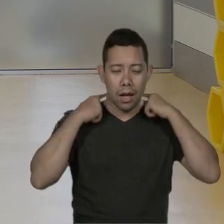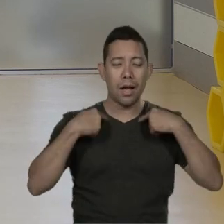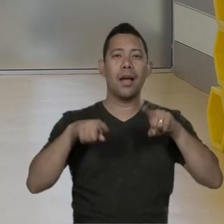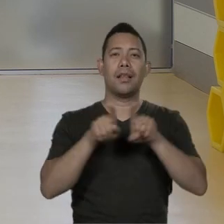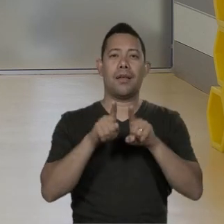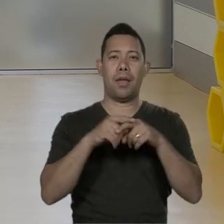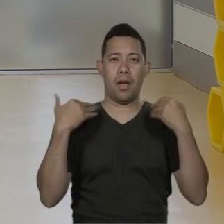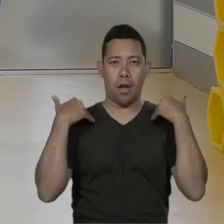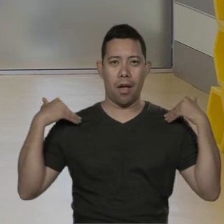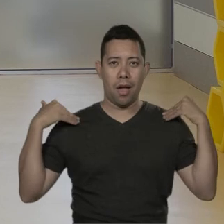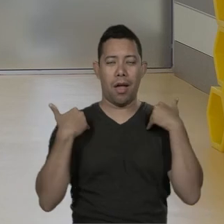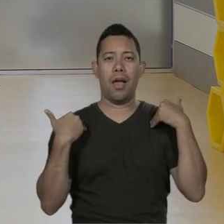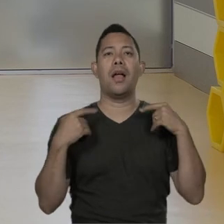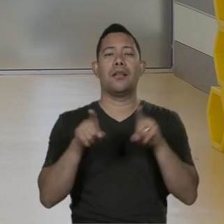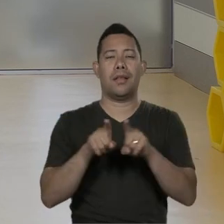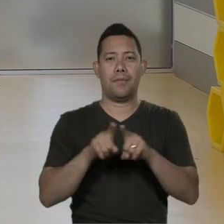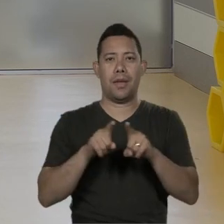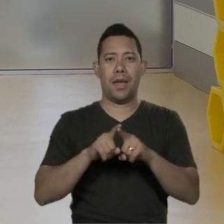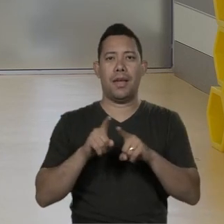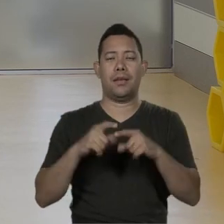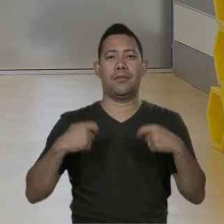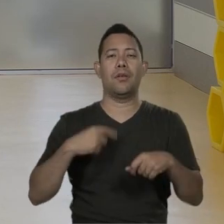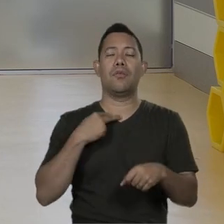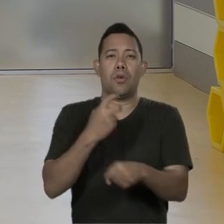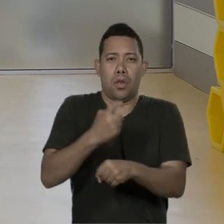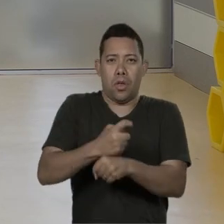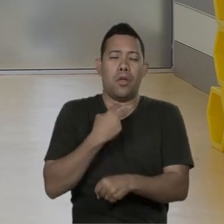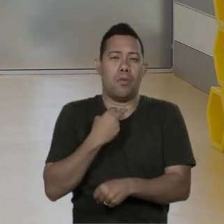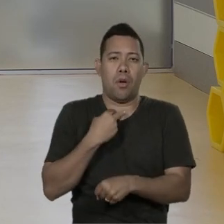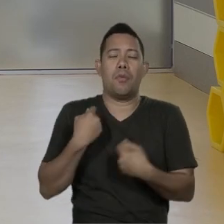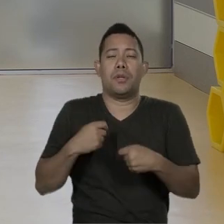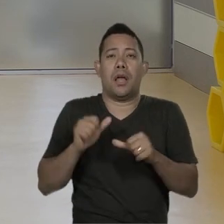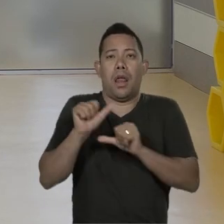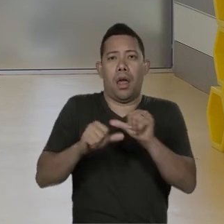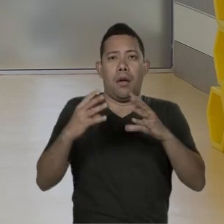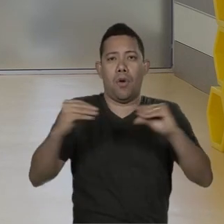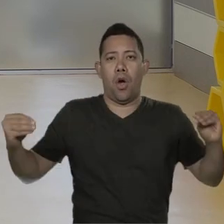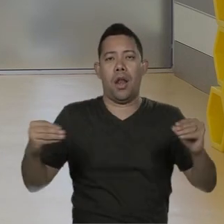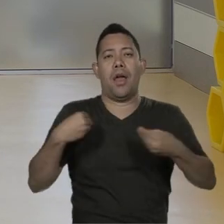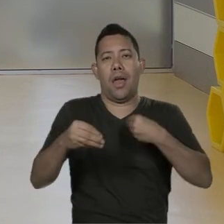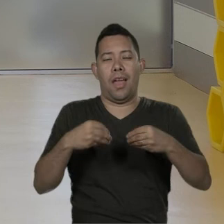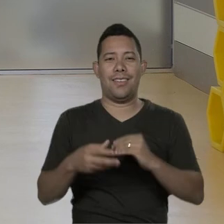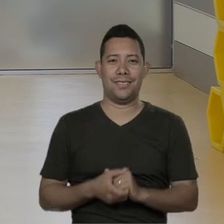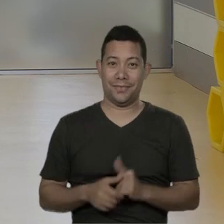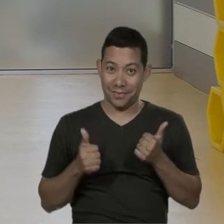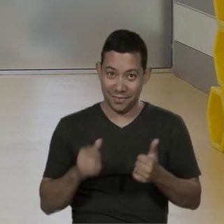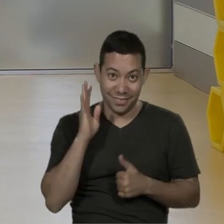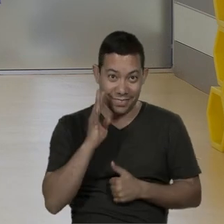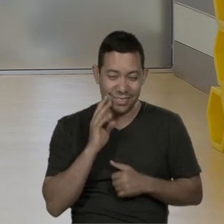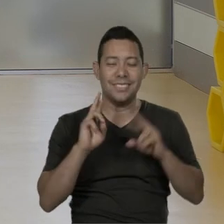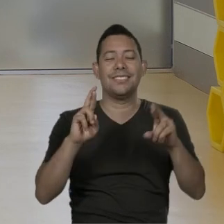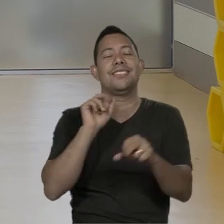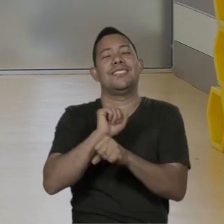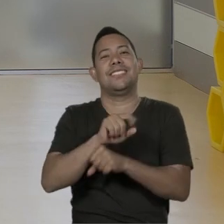seus ombros, para frente e para trás. É isso aí, pessoal. Espero